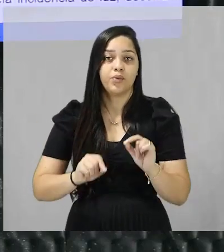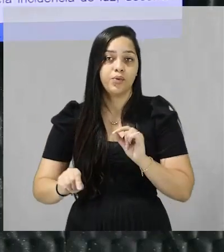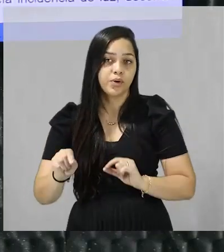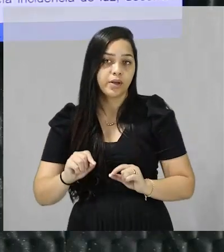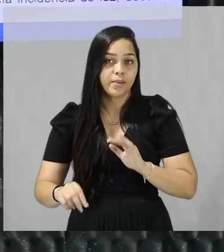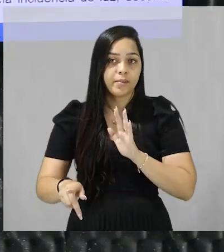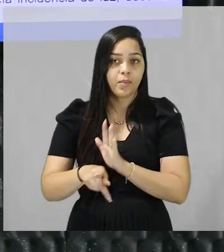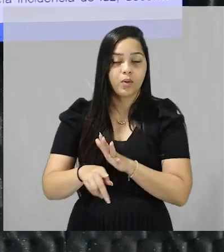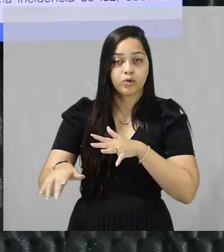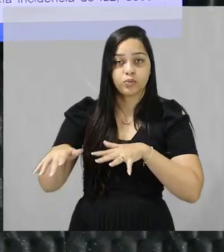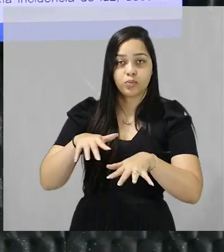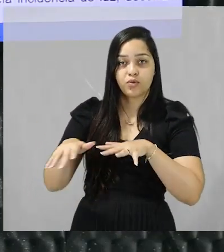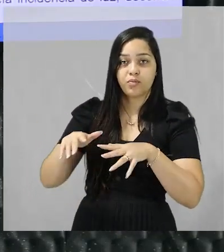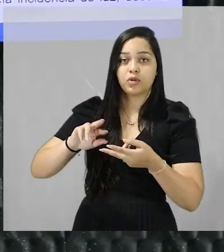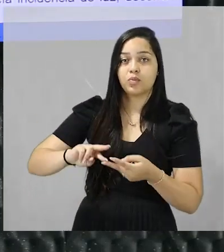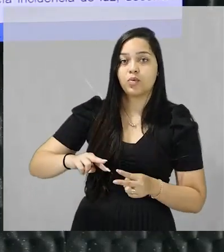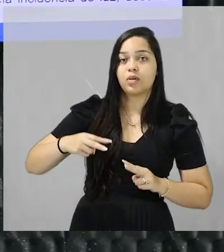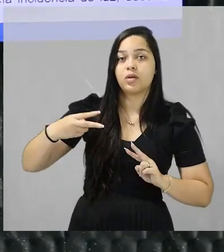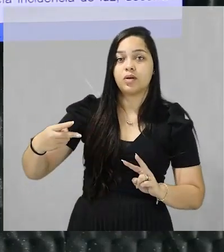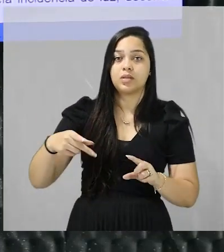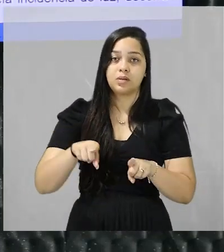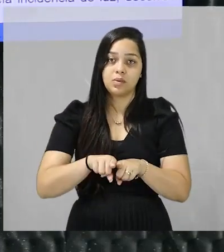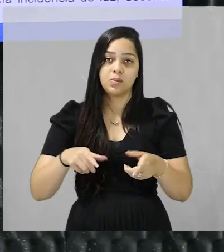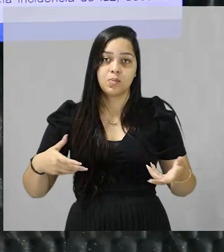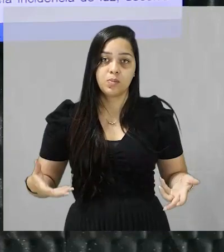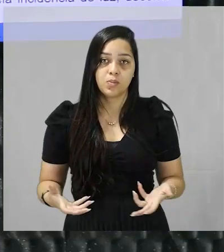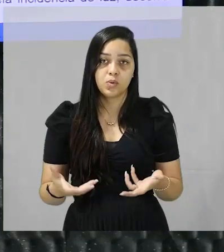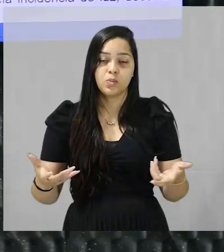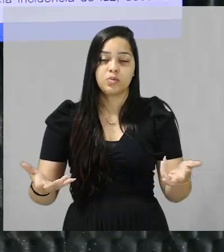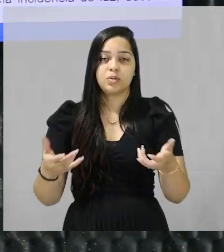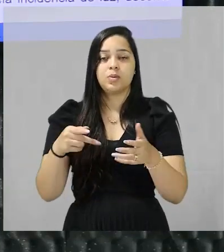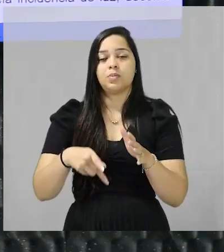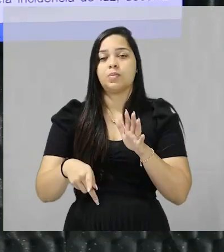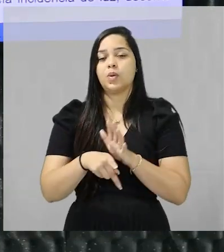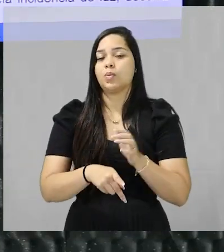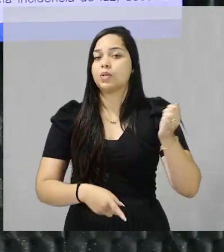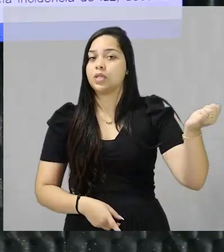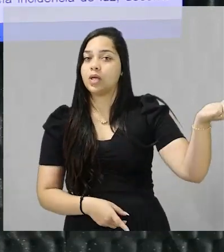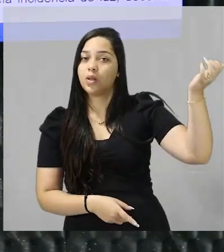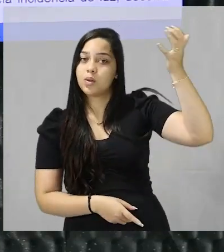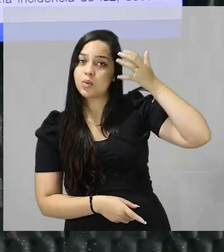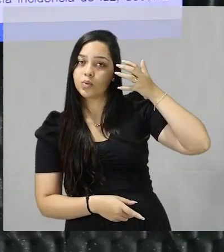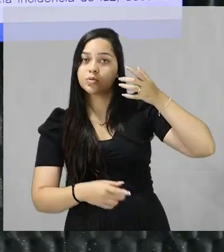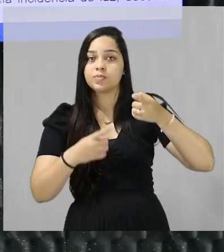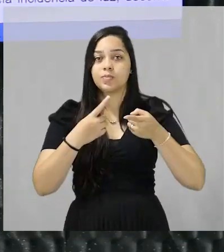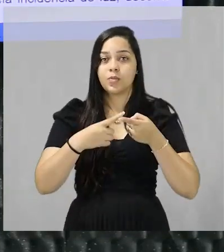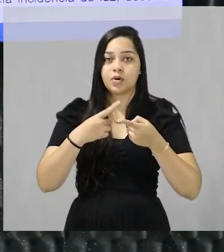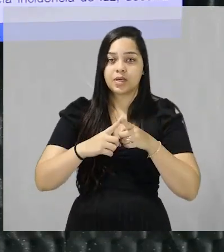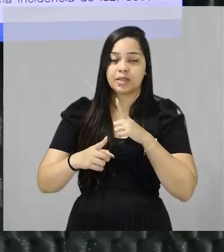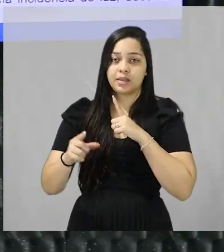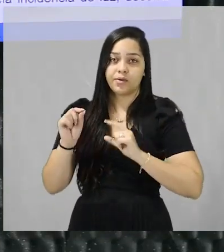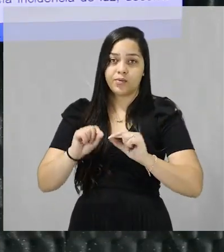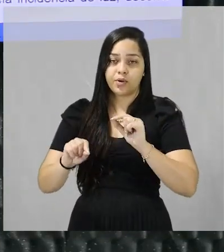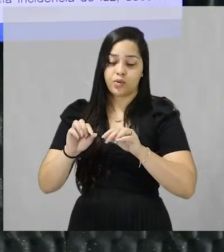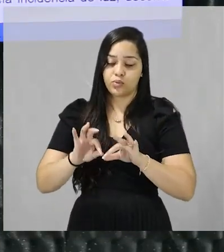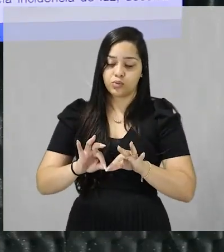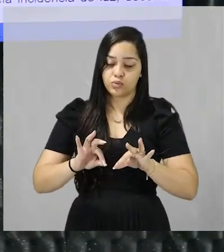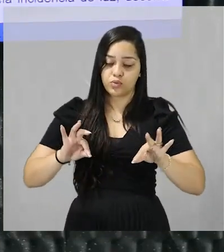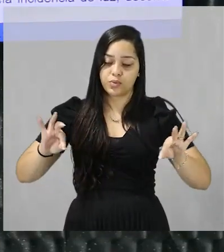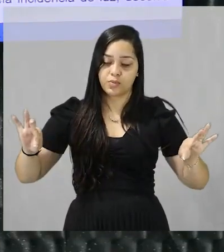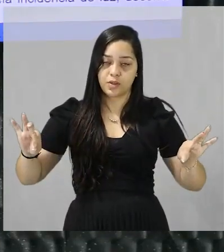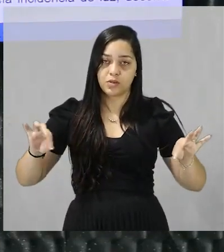de movimento molecular promovido pela incidência da luz, porque nós temos aqui os comprimentos de